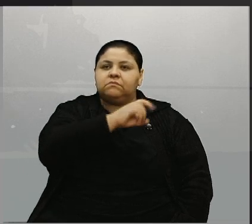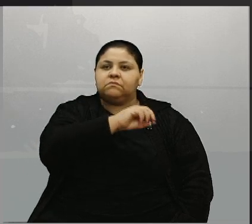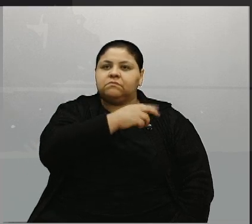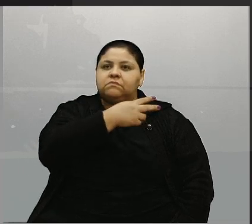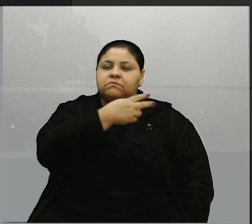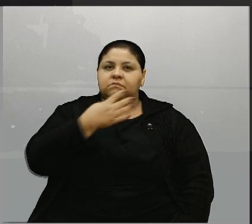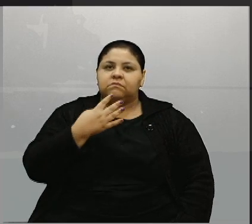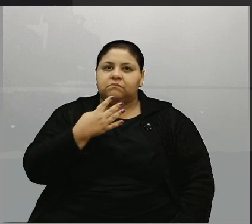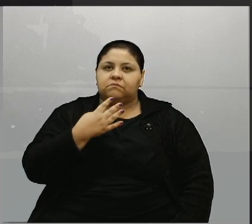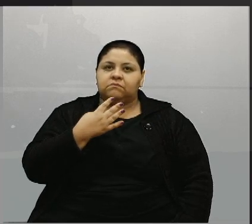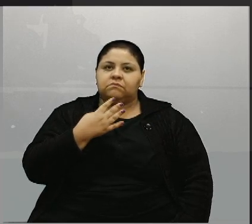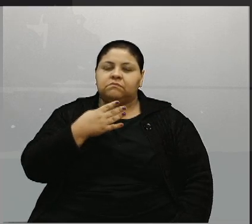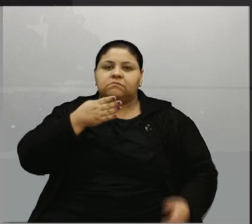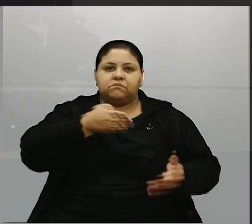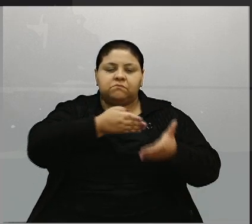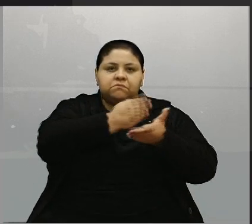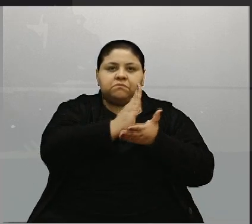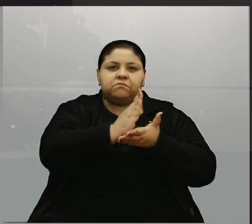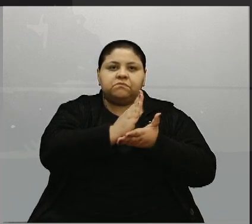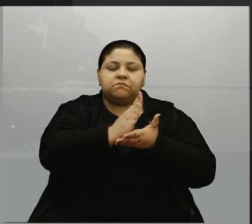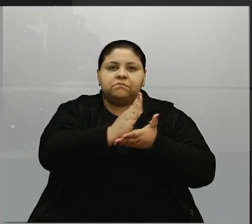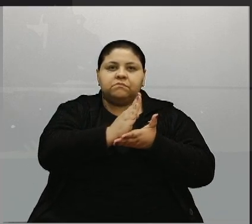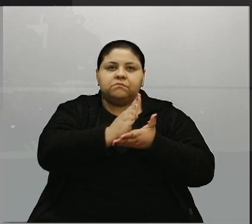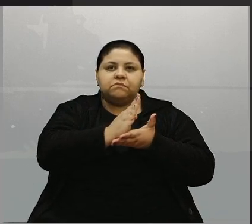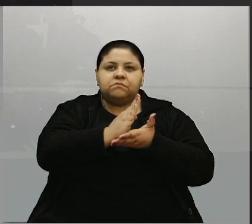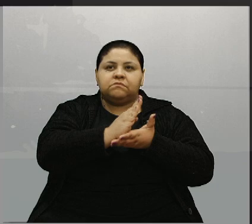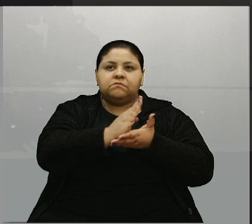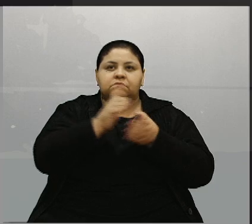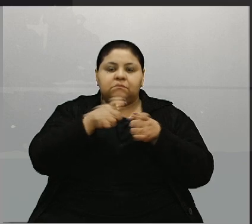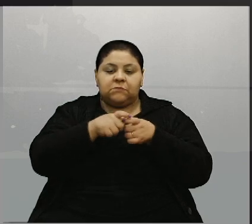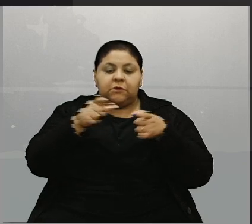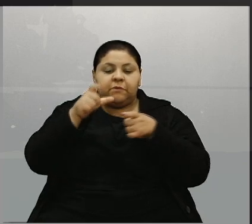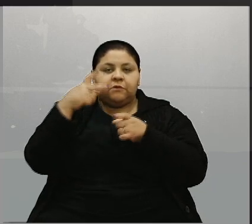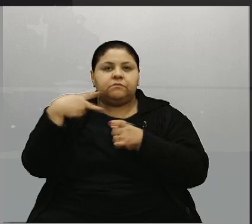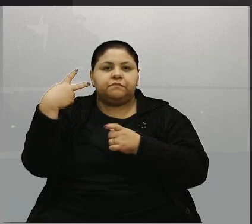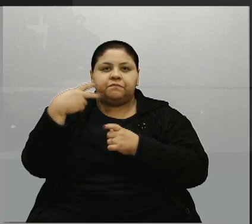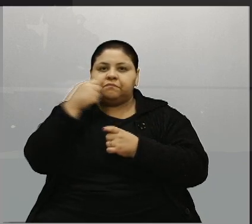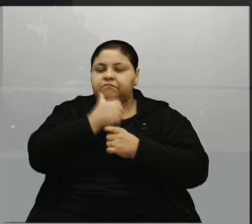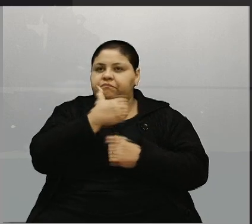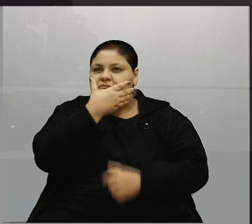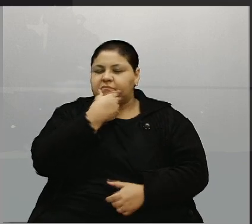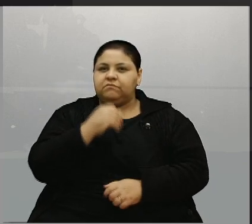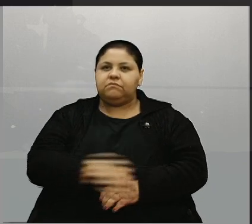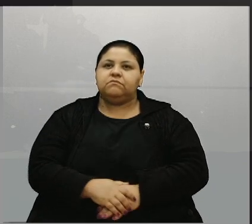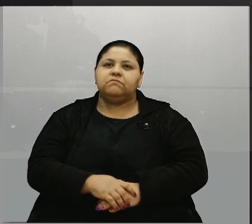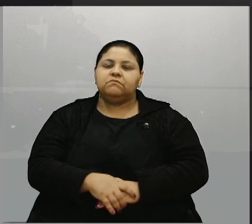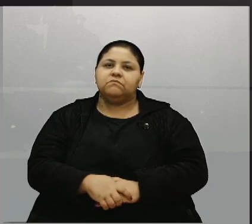121/2024 foi aprovado por unanimidade das vereadoras e